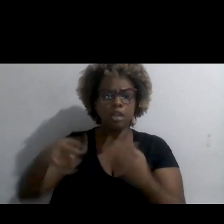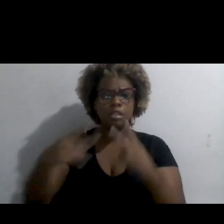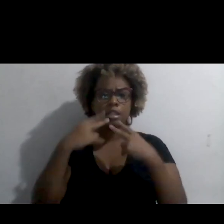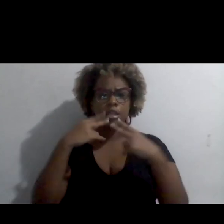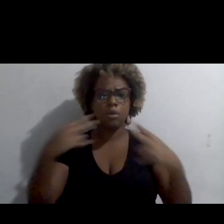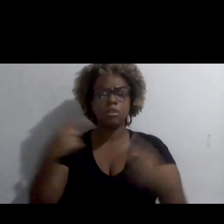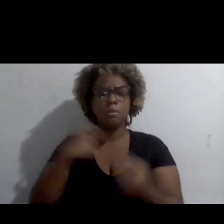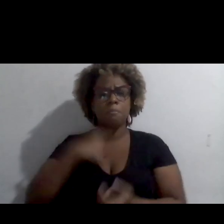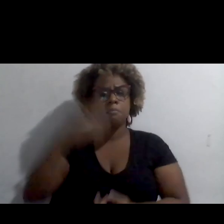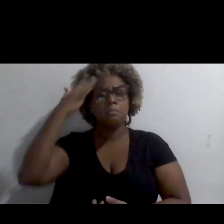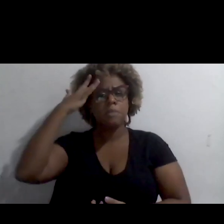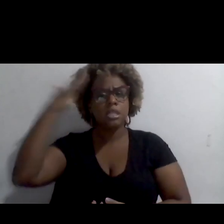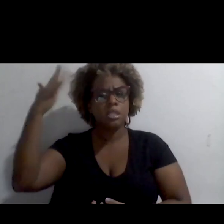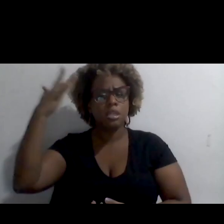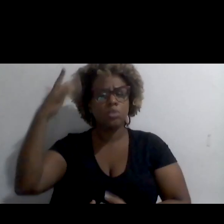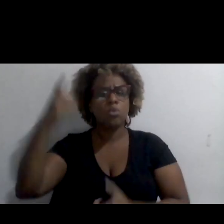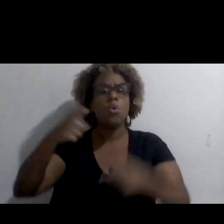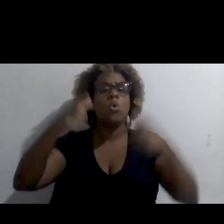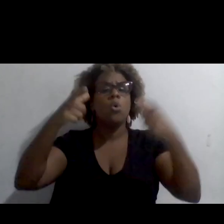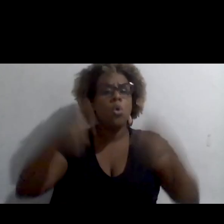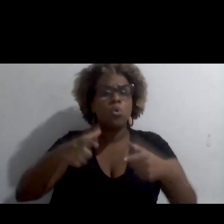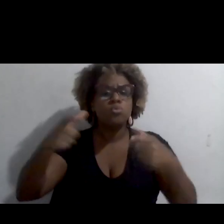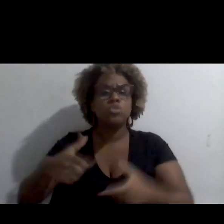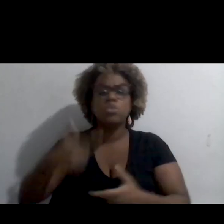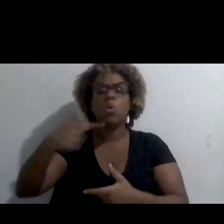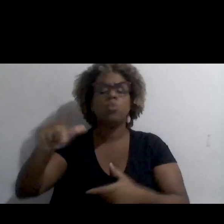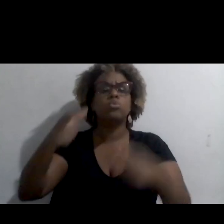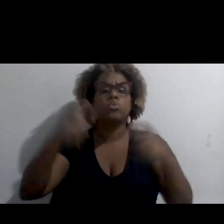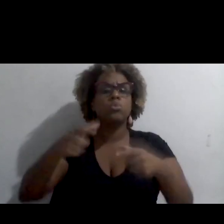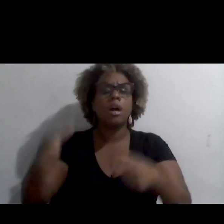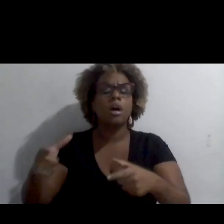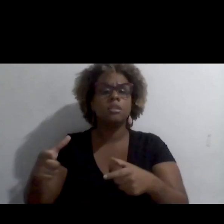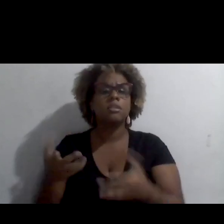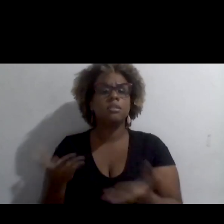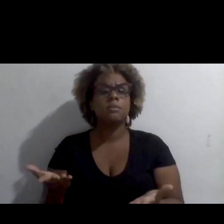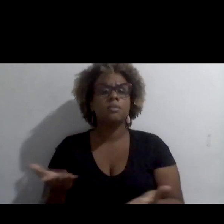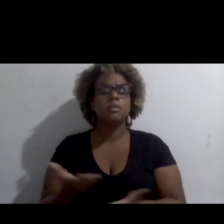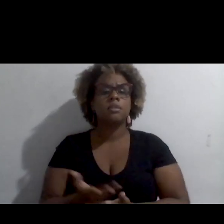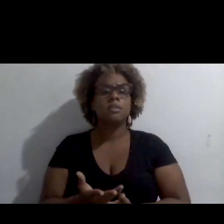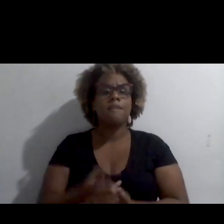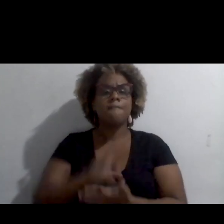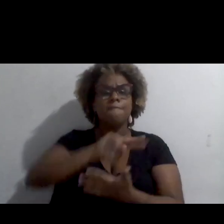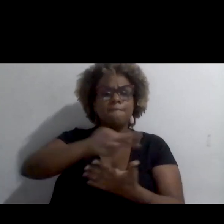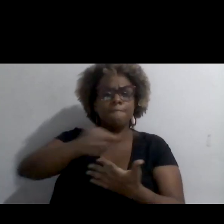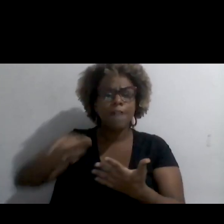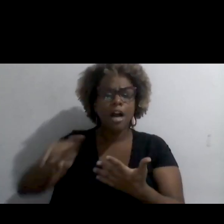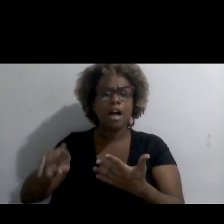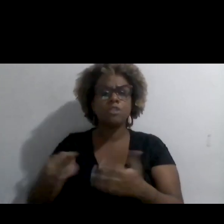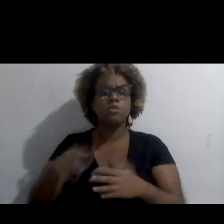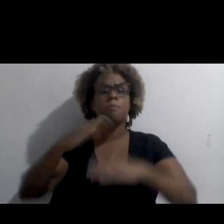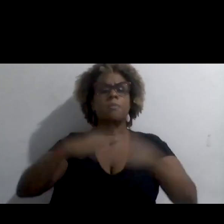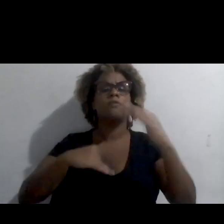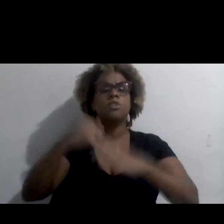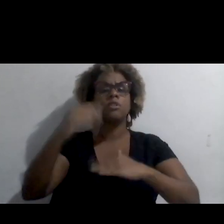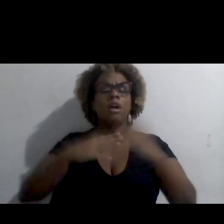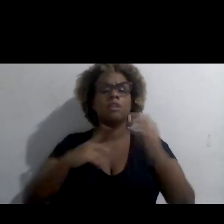que estão os outros espaços que a gente pode reativar, que forma diversos profissionais que hoje se encontram no PCA, se